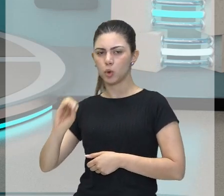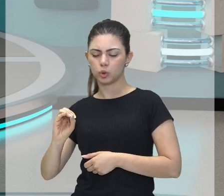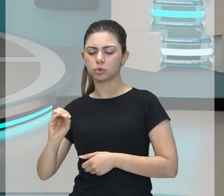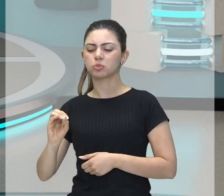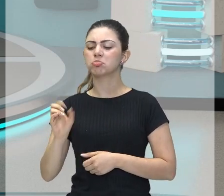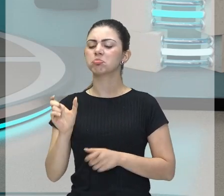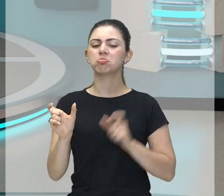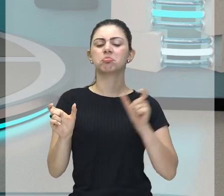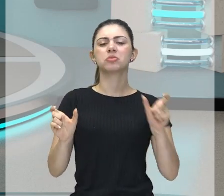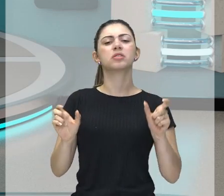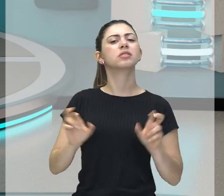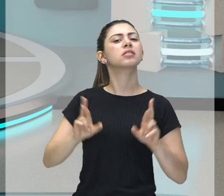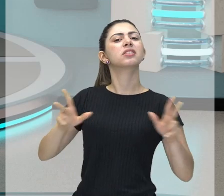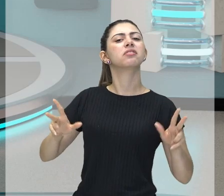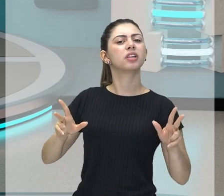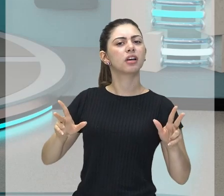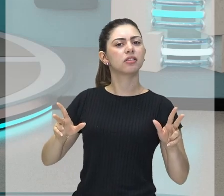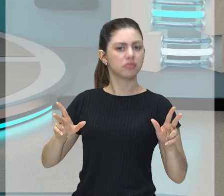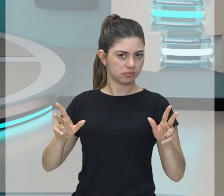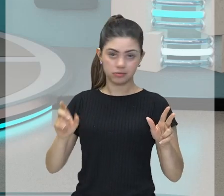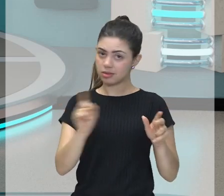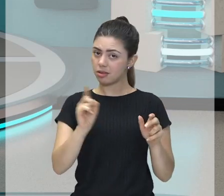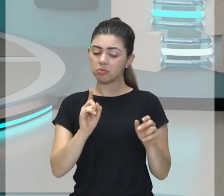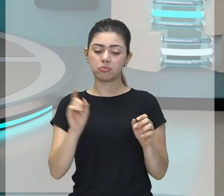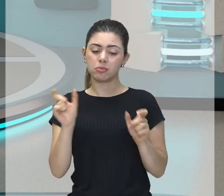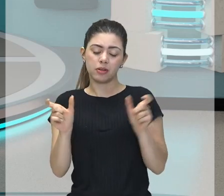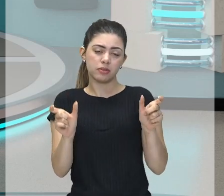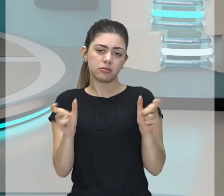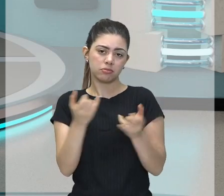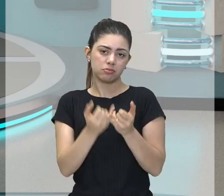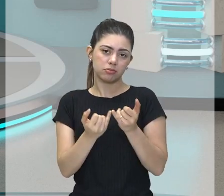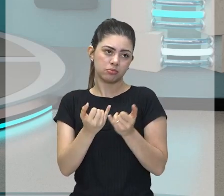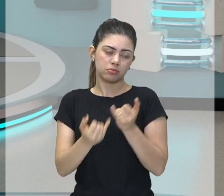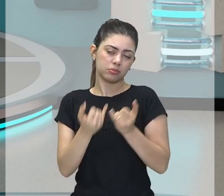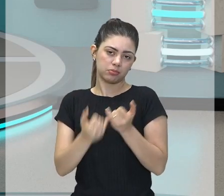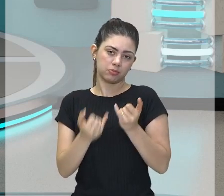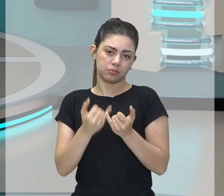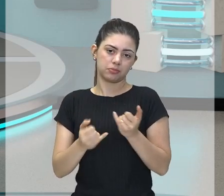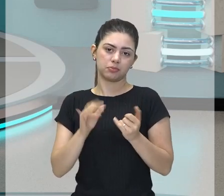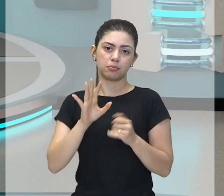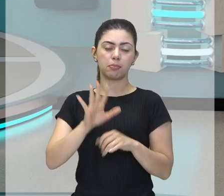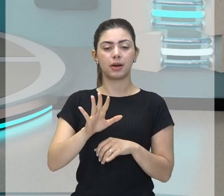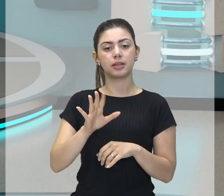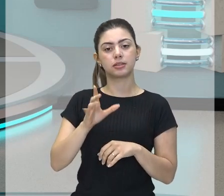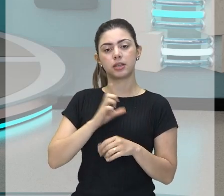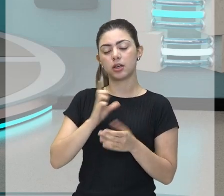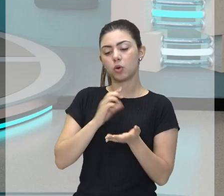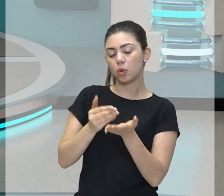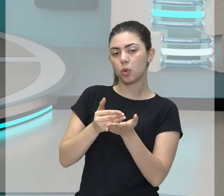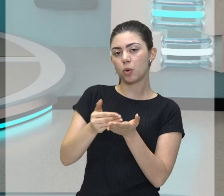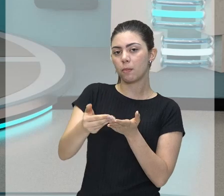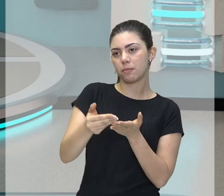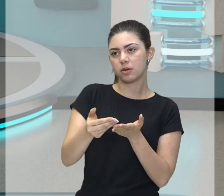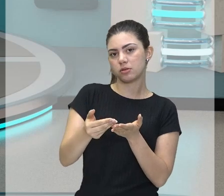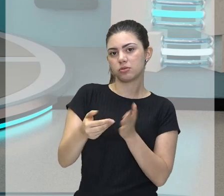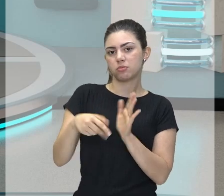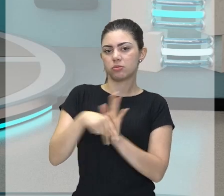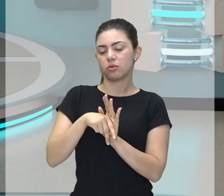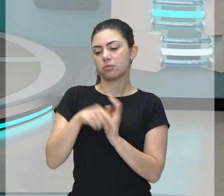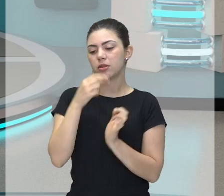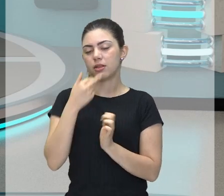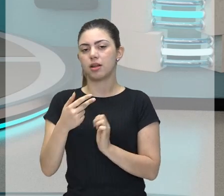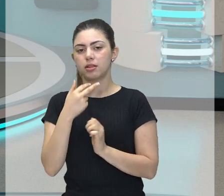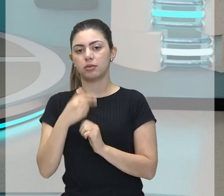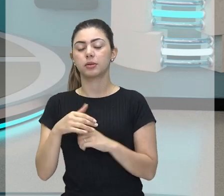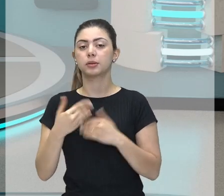É basicamente a mesma coisa. A diferença está, na verdade, na origem dessas palavras. Enquanto